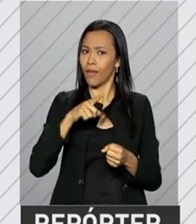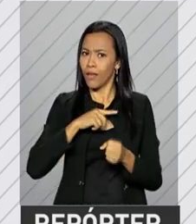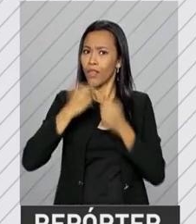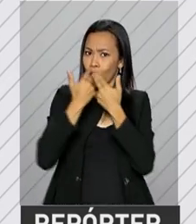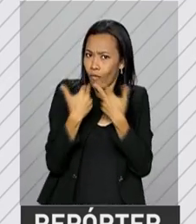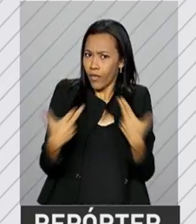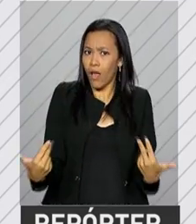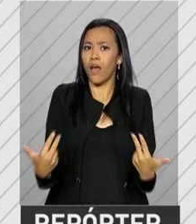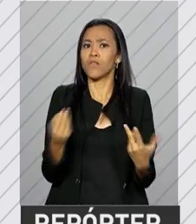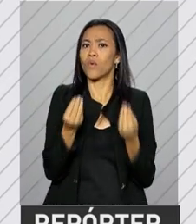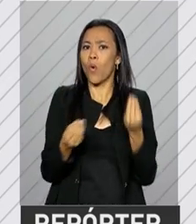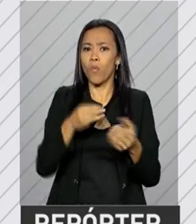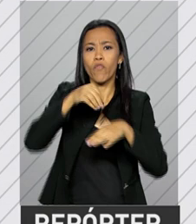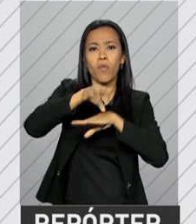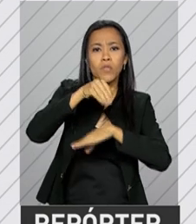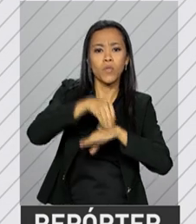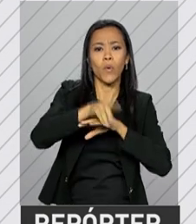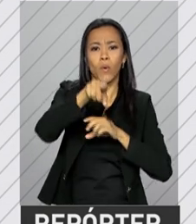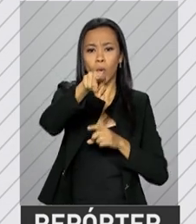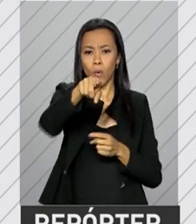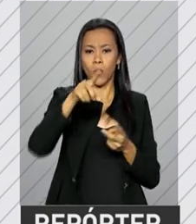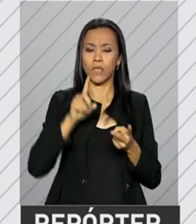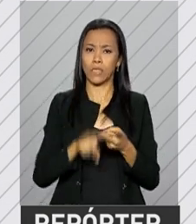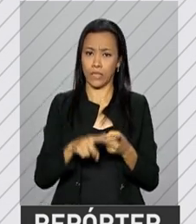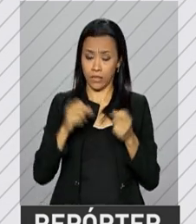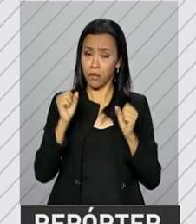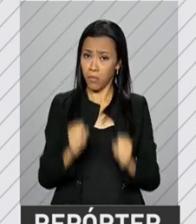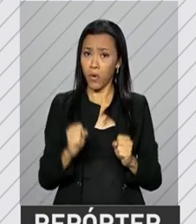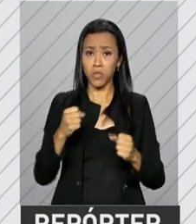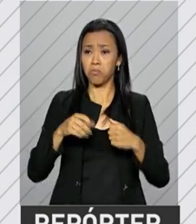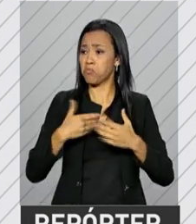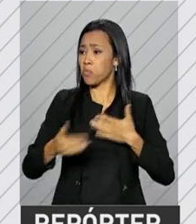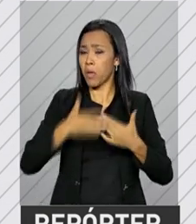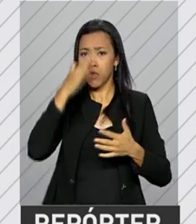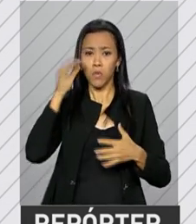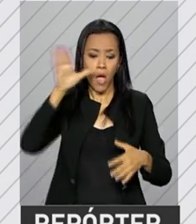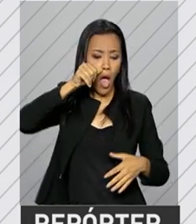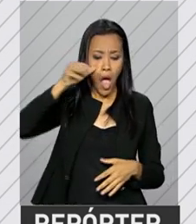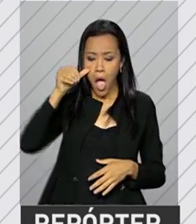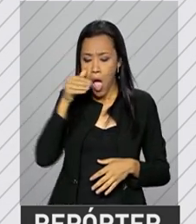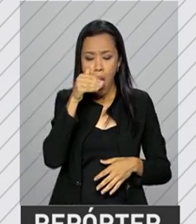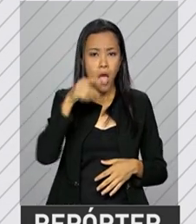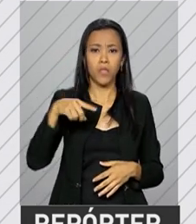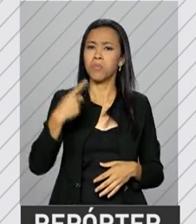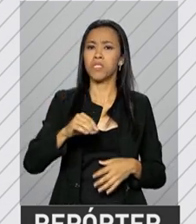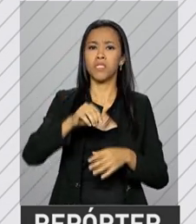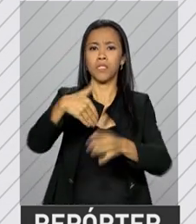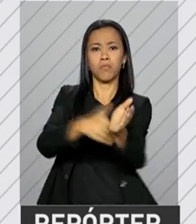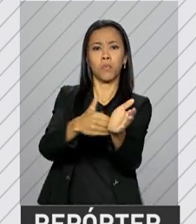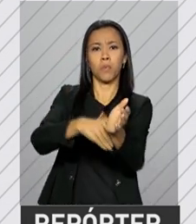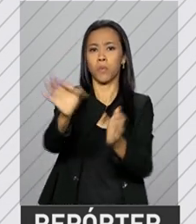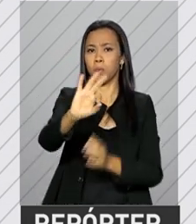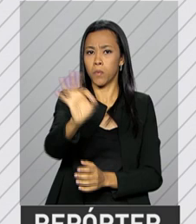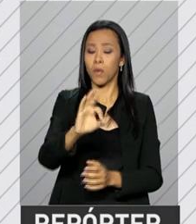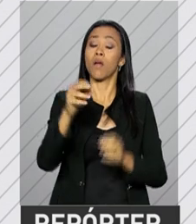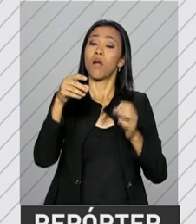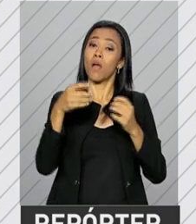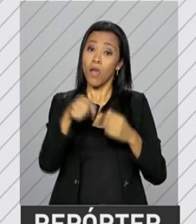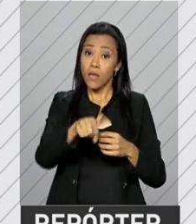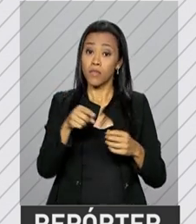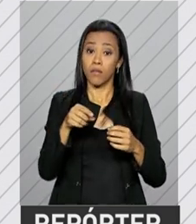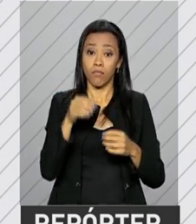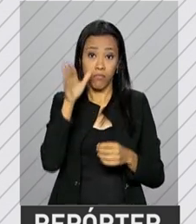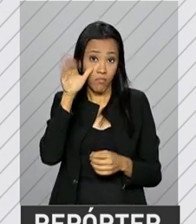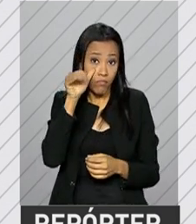como uma sessão de notícias e acesso liberado ao público geral que não exigem login para estudantes o o aplicativo permite